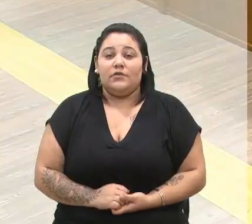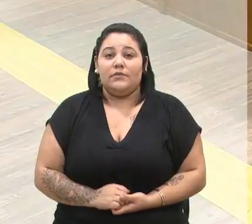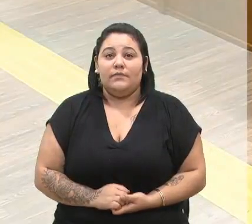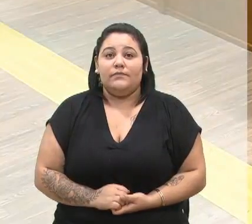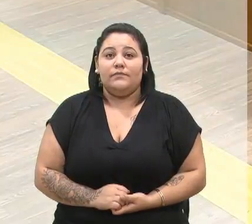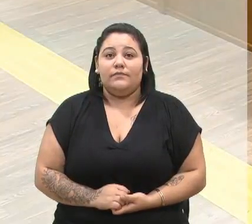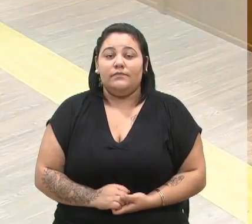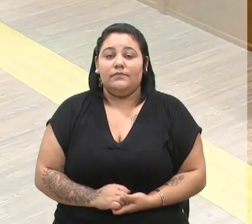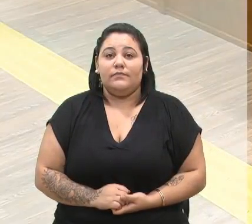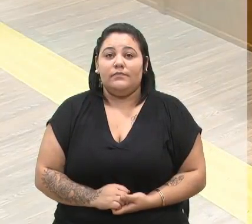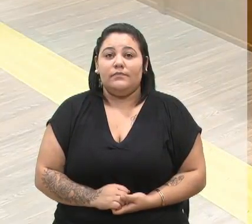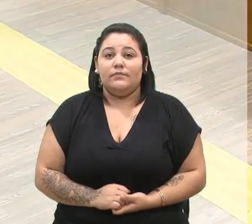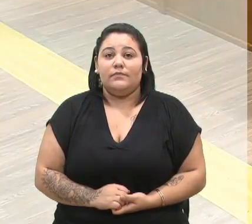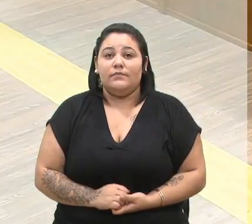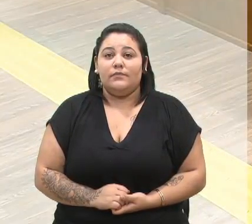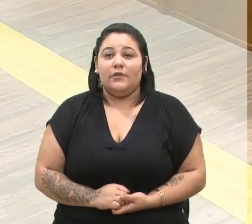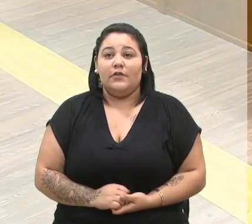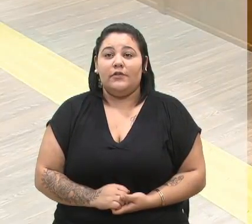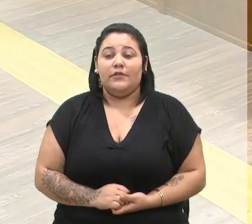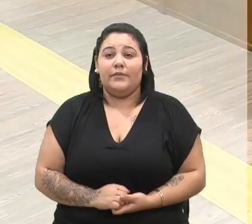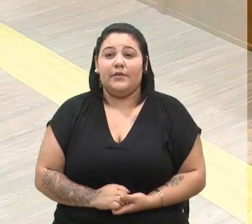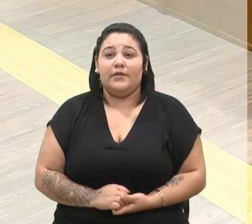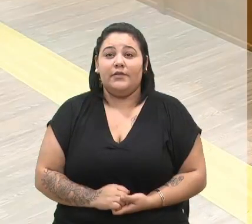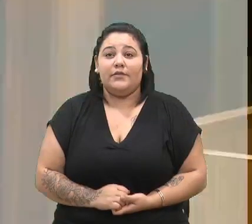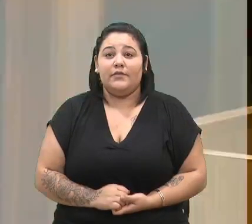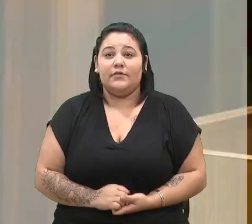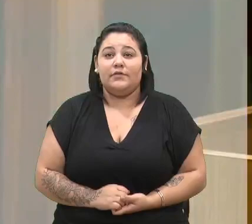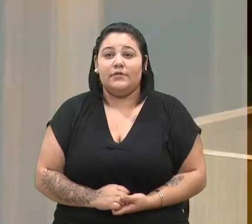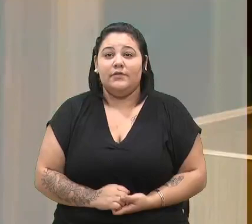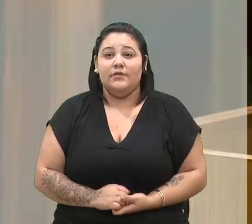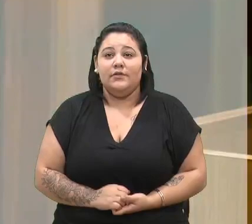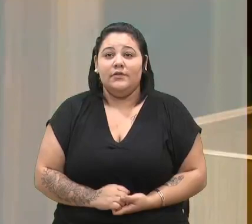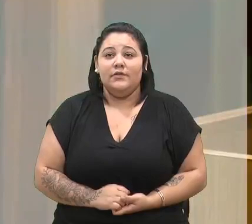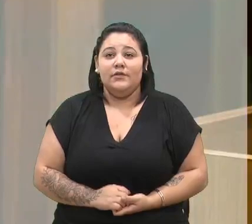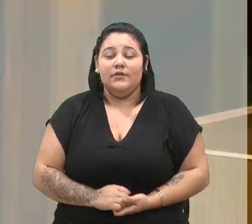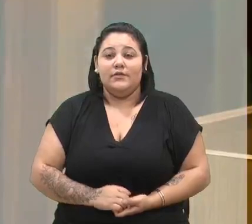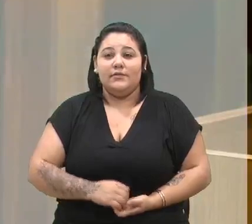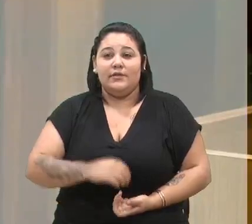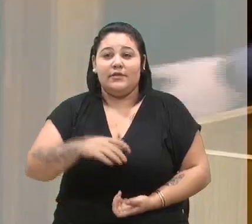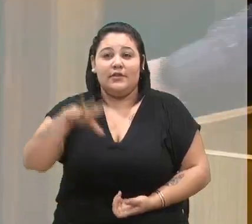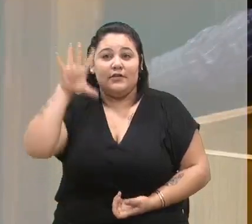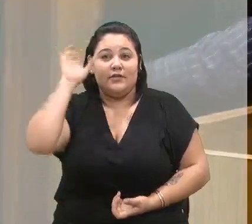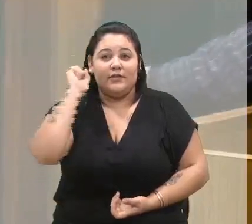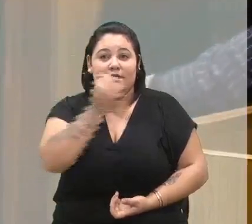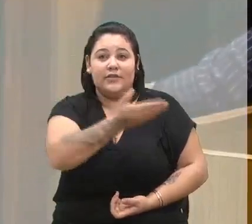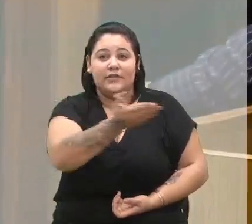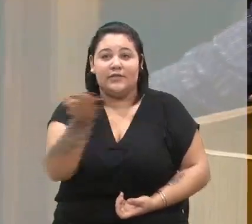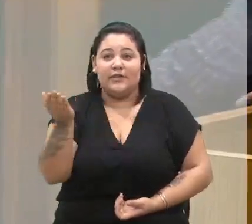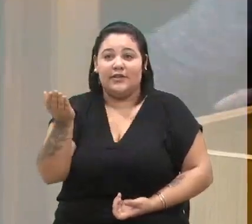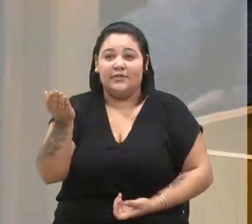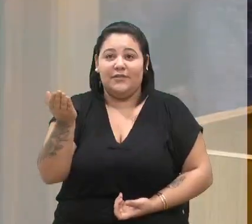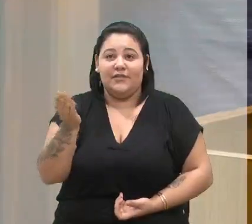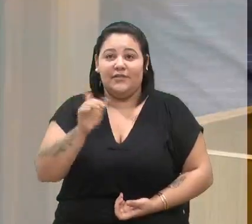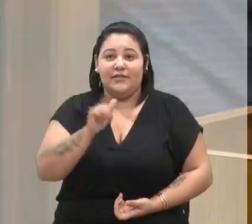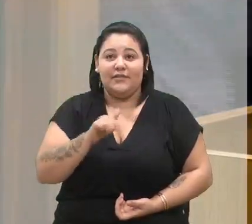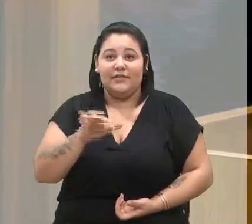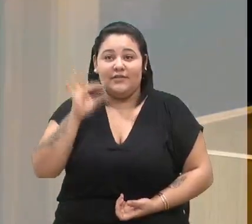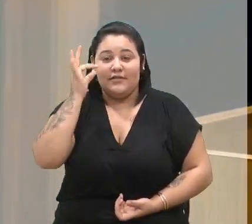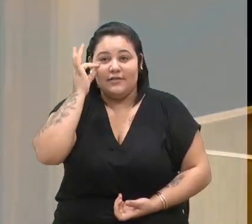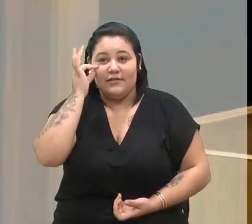Senhora presidente, senhores vereadores, senhoras vereadoras, eu não poderia deixar de comentar